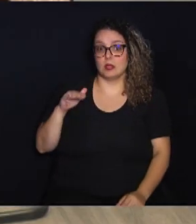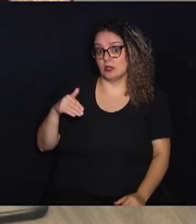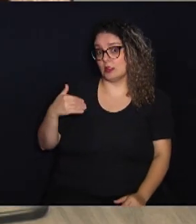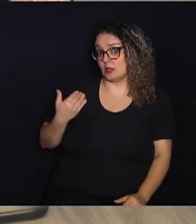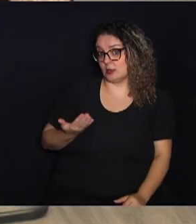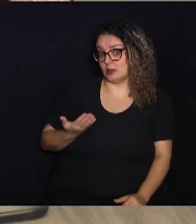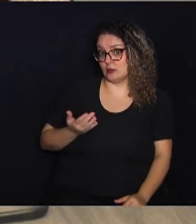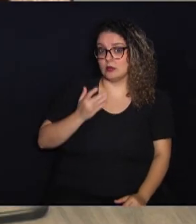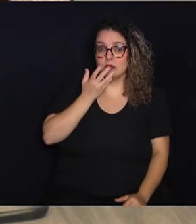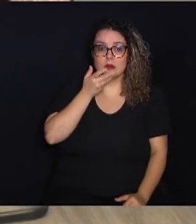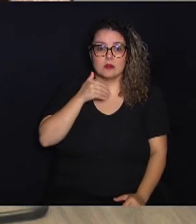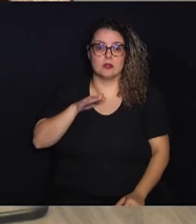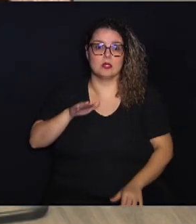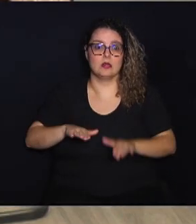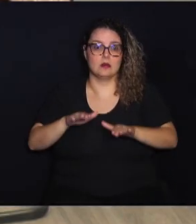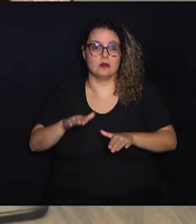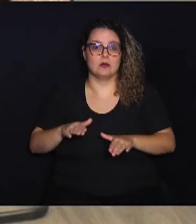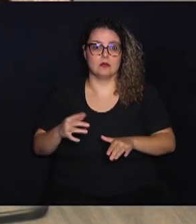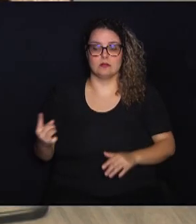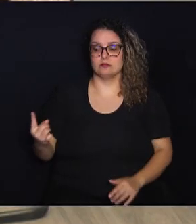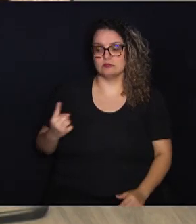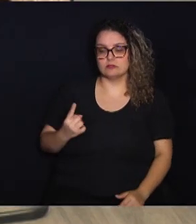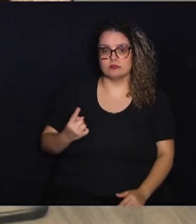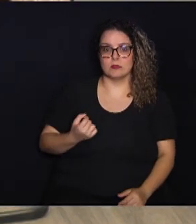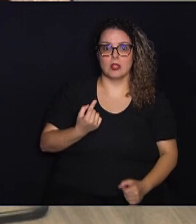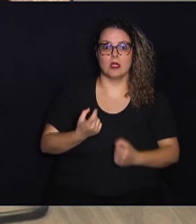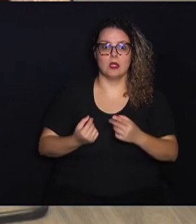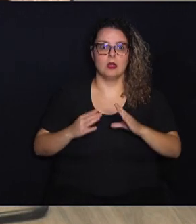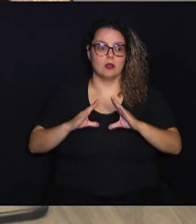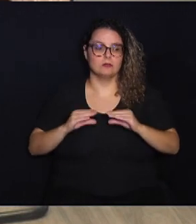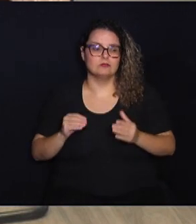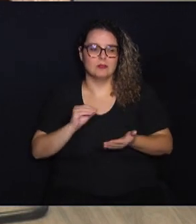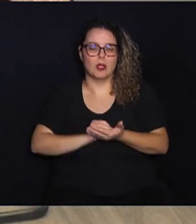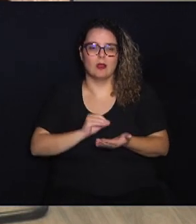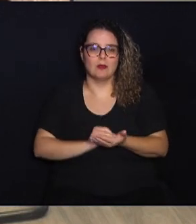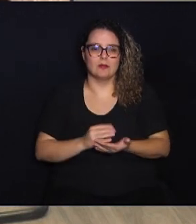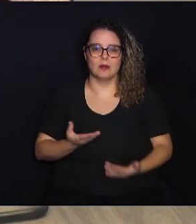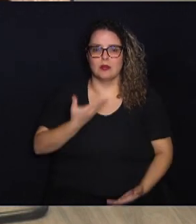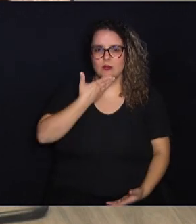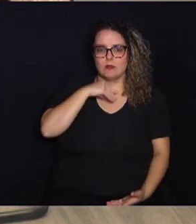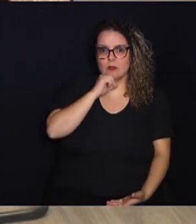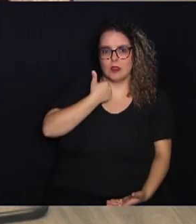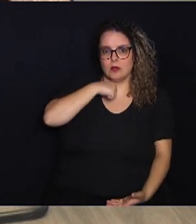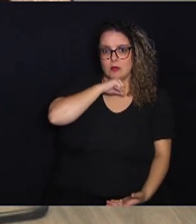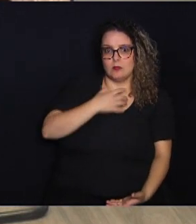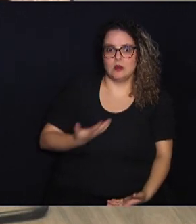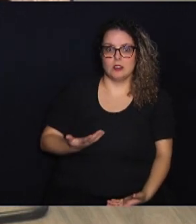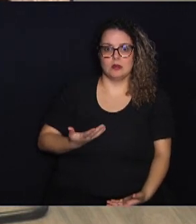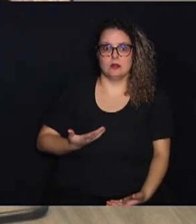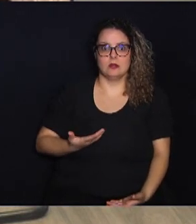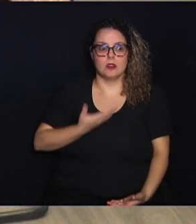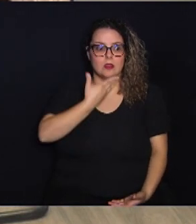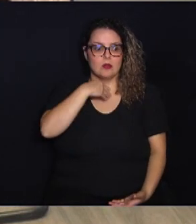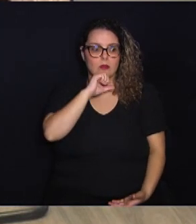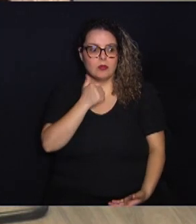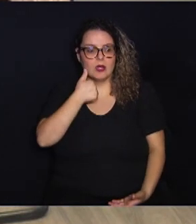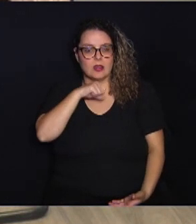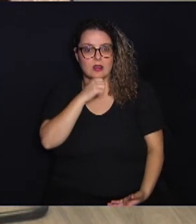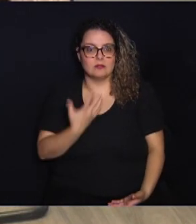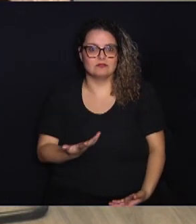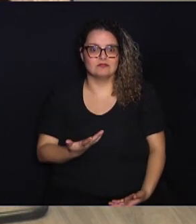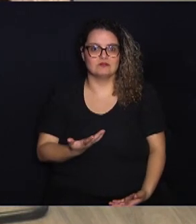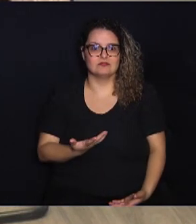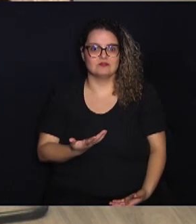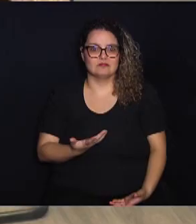a criança, de repente, vem relatar ao pai algum desconforto, né? O pai ou a mãe, enfim, e o pai e a mãe